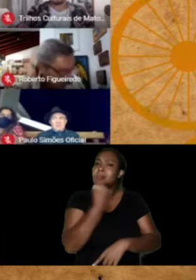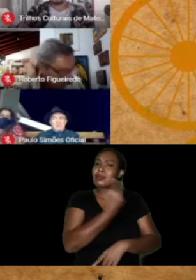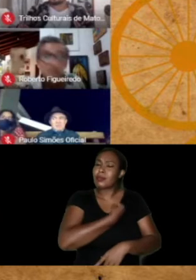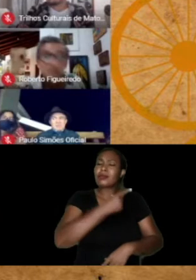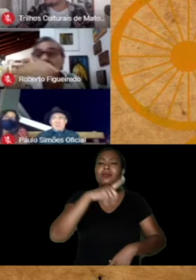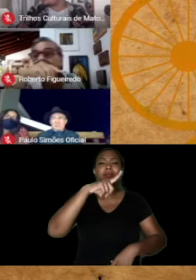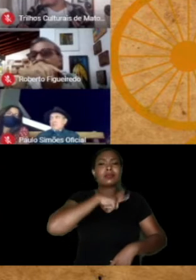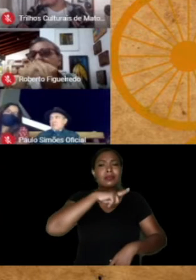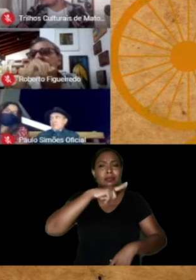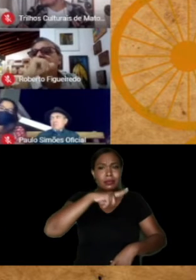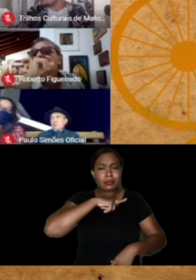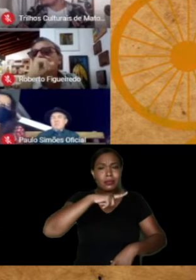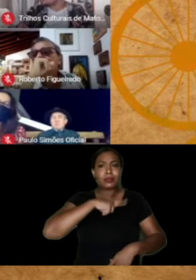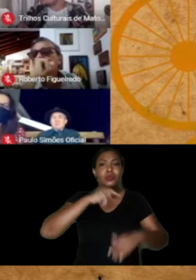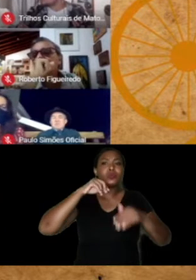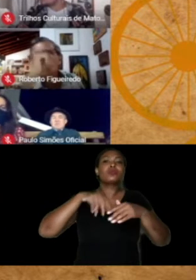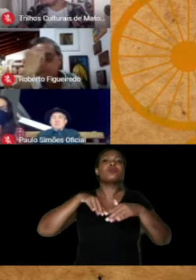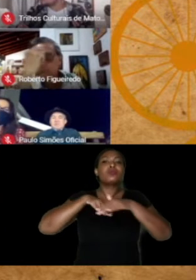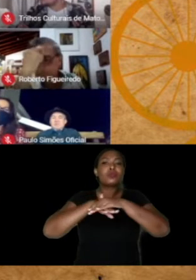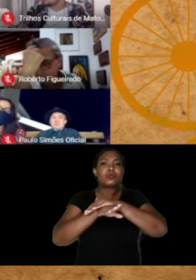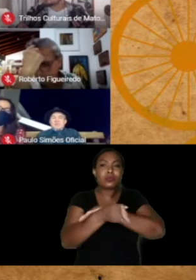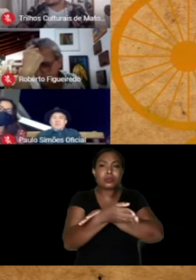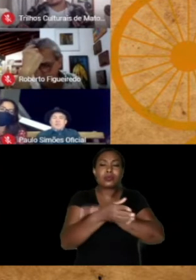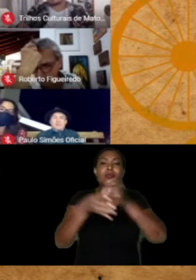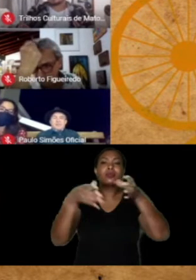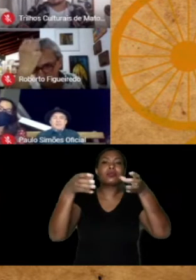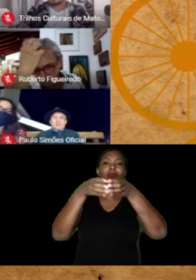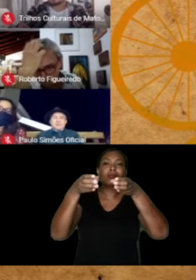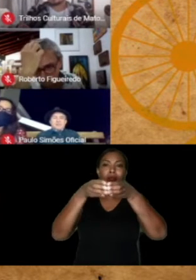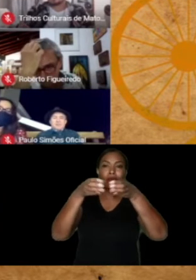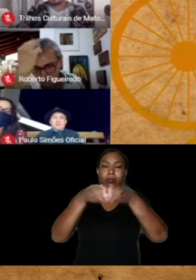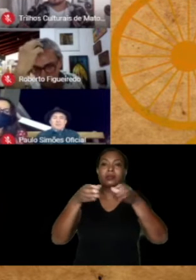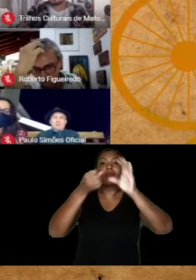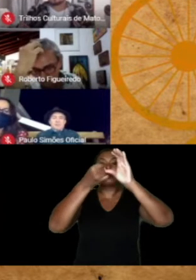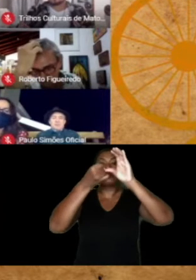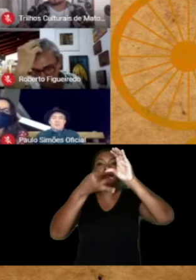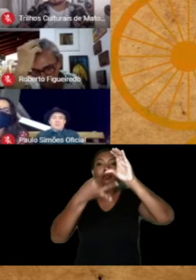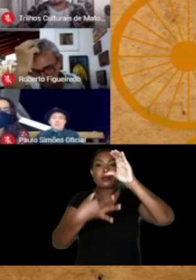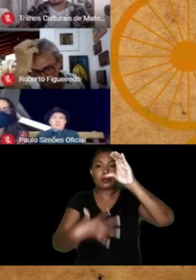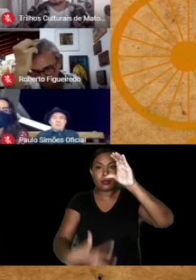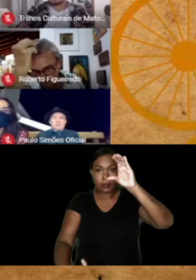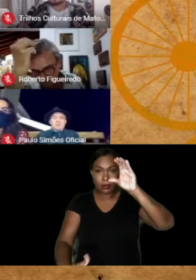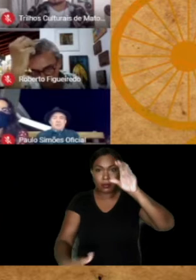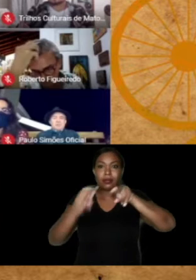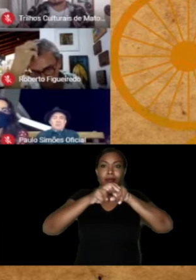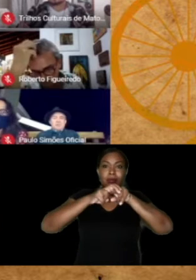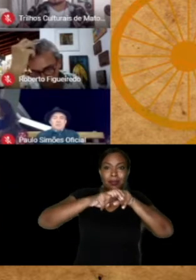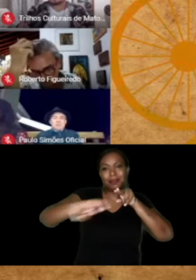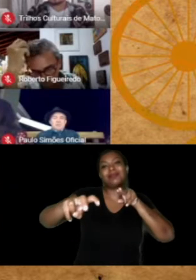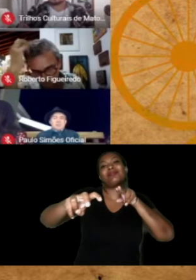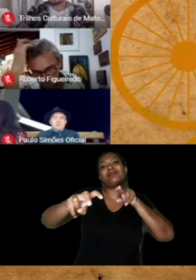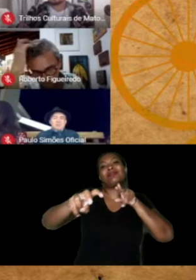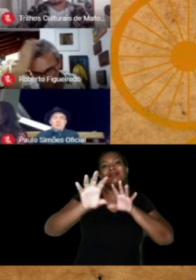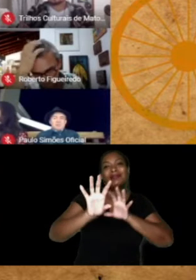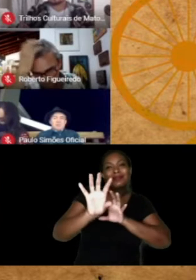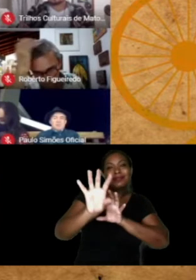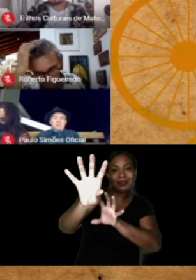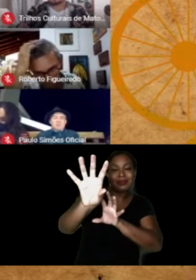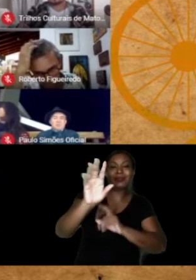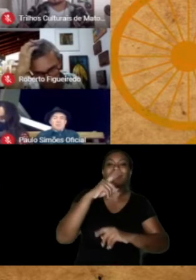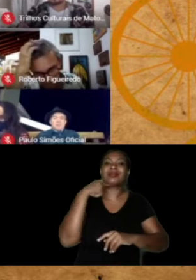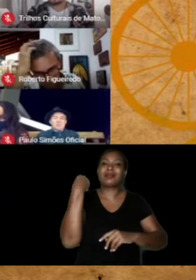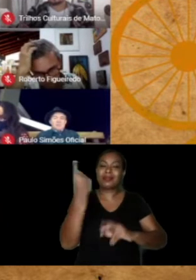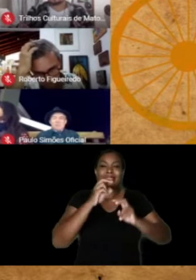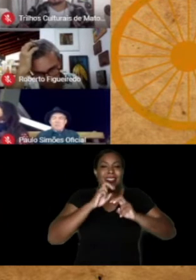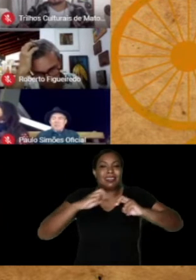de falarmos em grupo. Isso é uma característica do ferroviário, as nossas rodas de